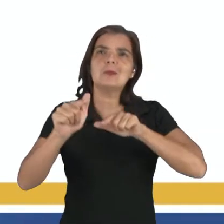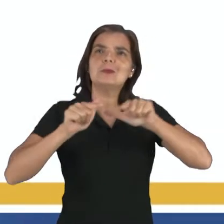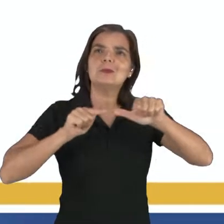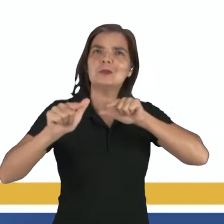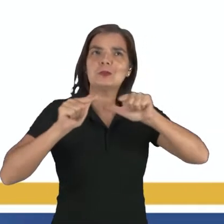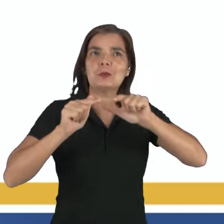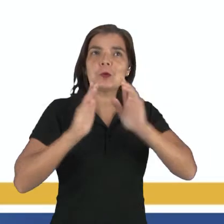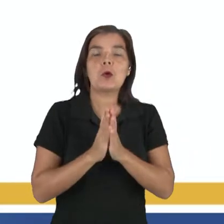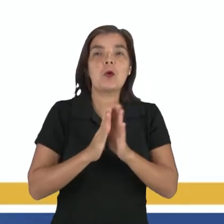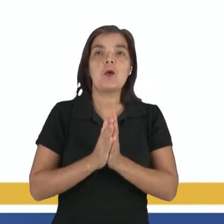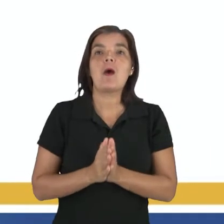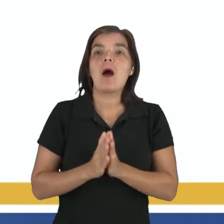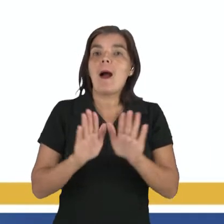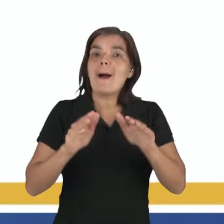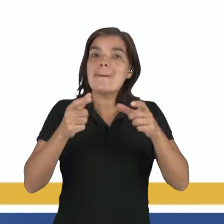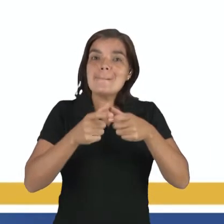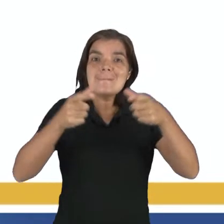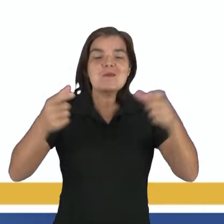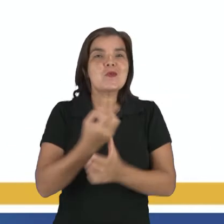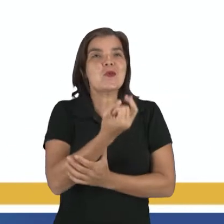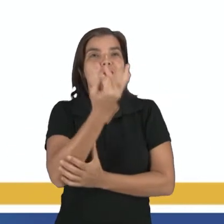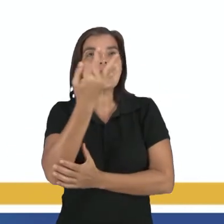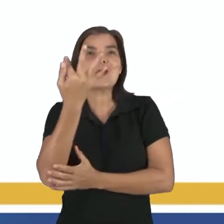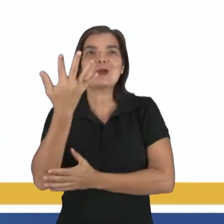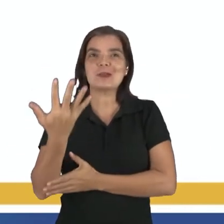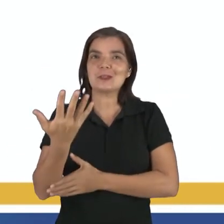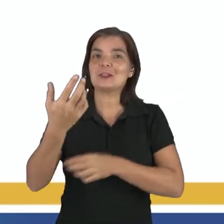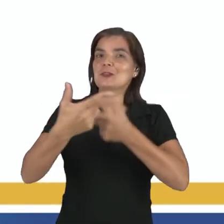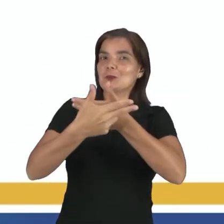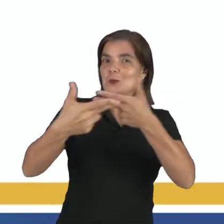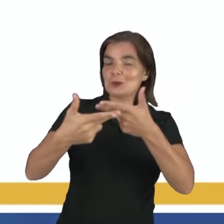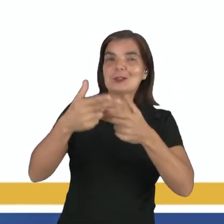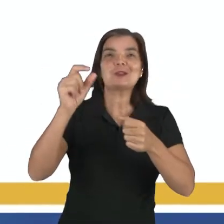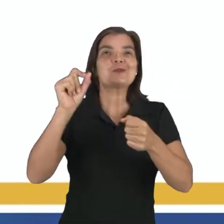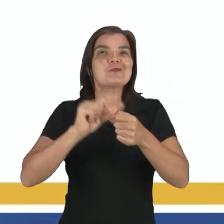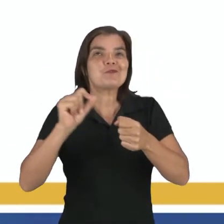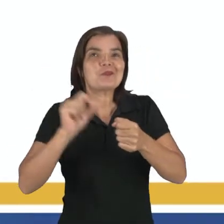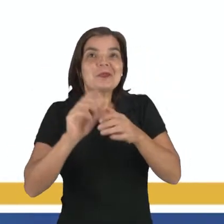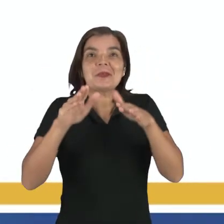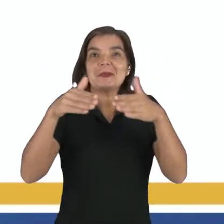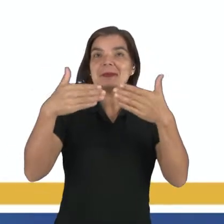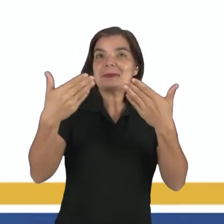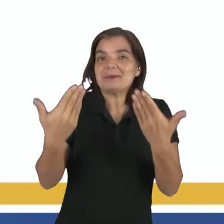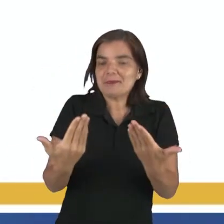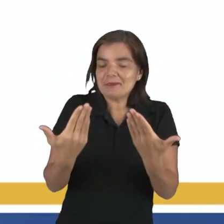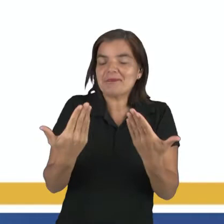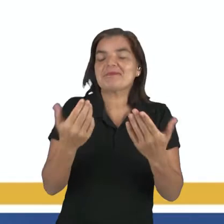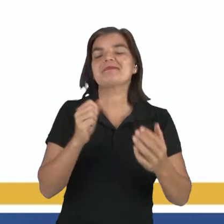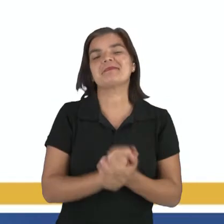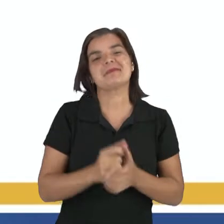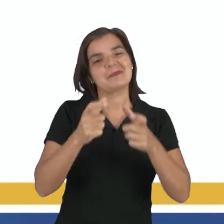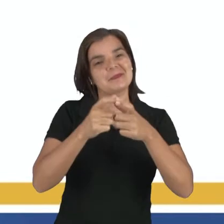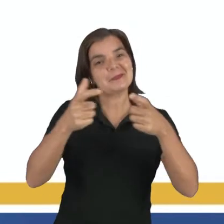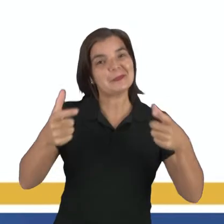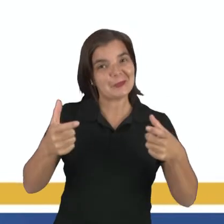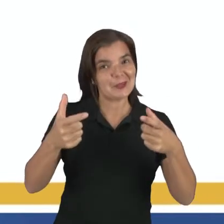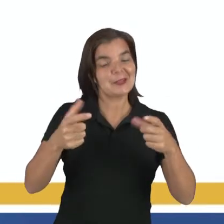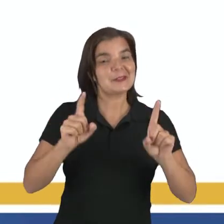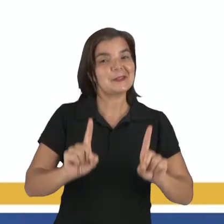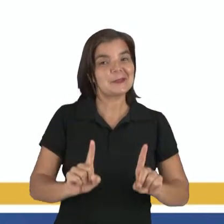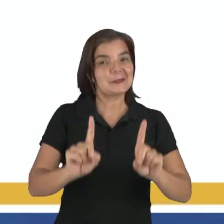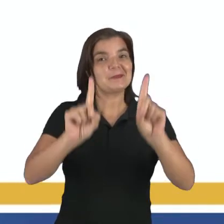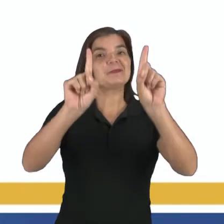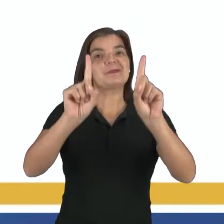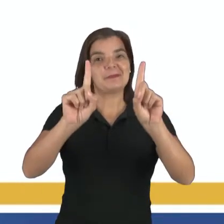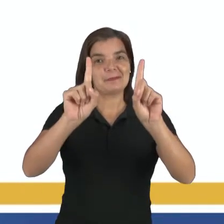condições ideais de trabalho maior será a quantidade de mercadorias produzidas portanto